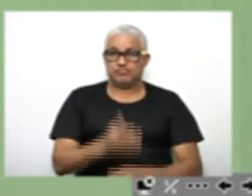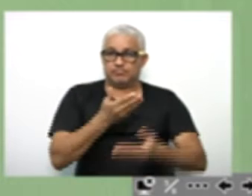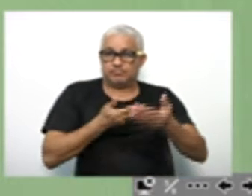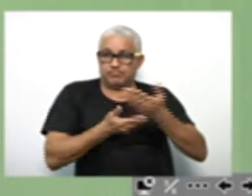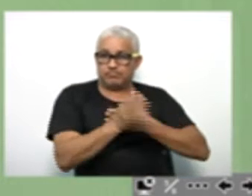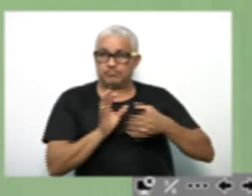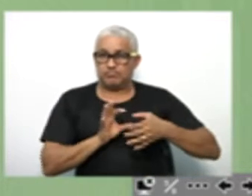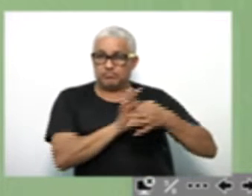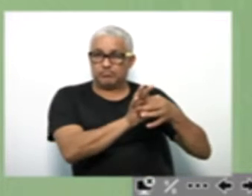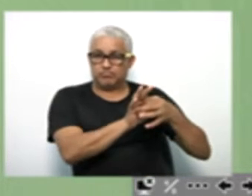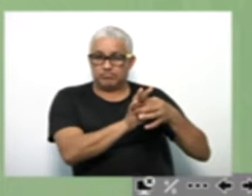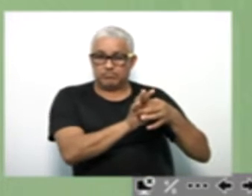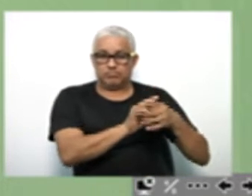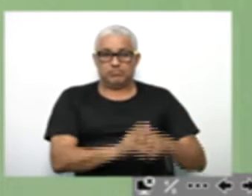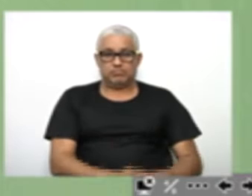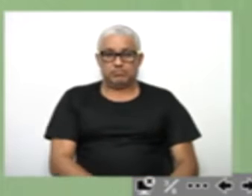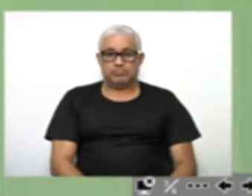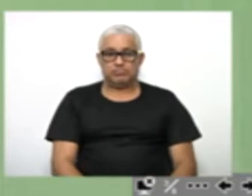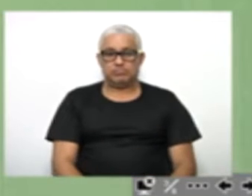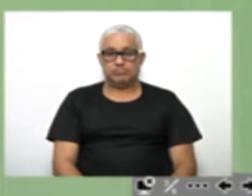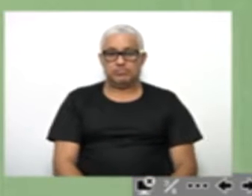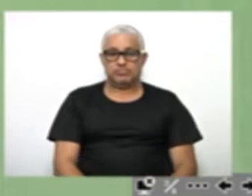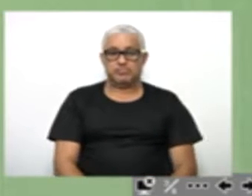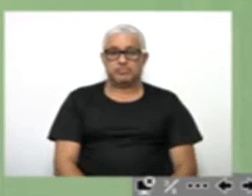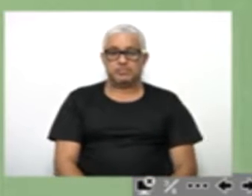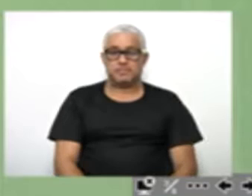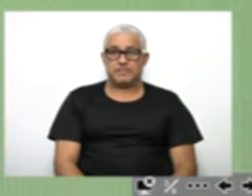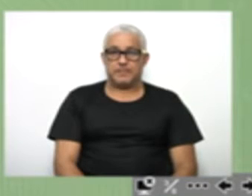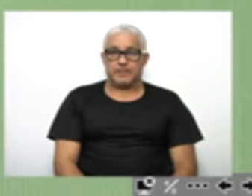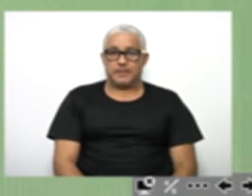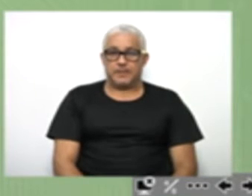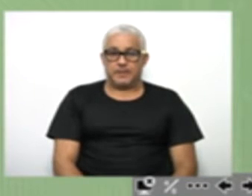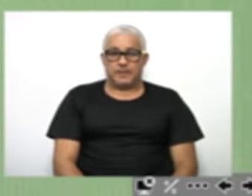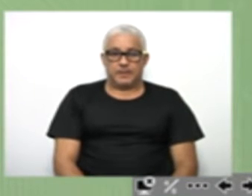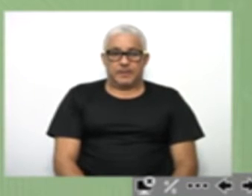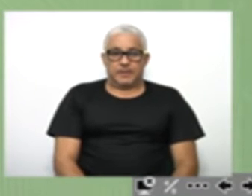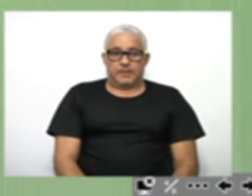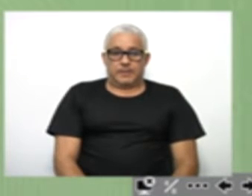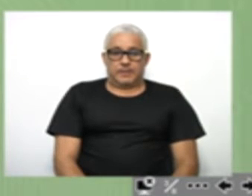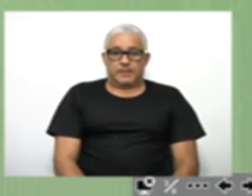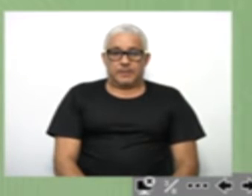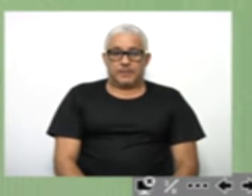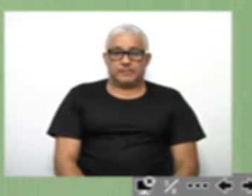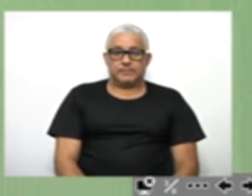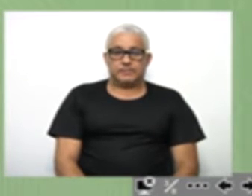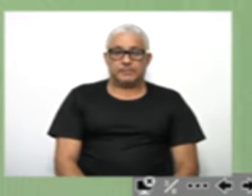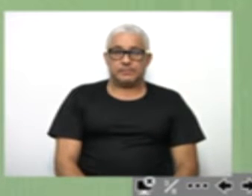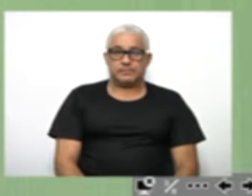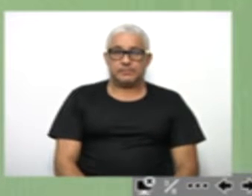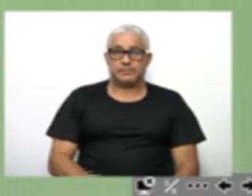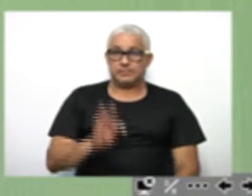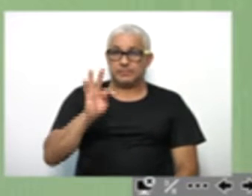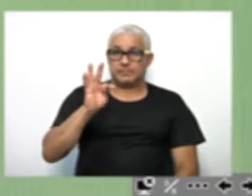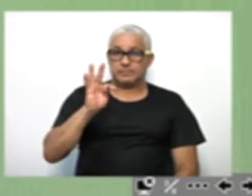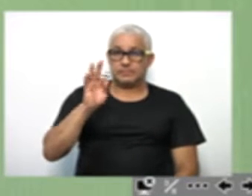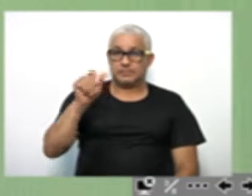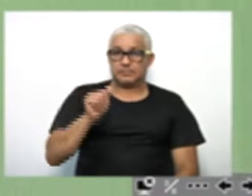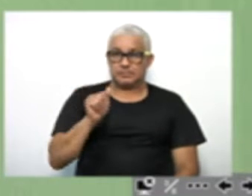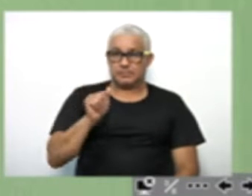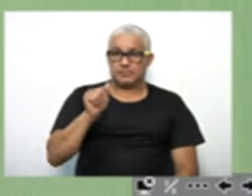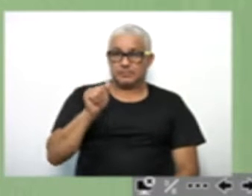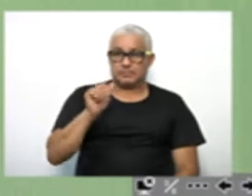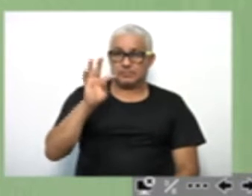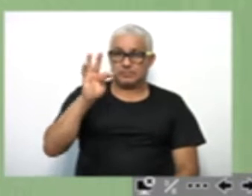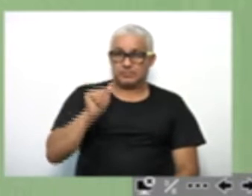relacionado, volta aqui, gente, está relacionado à taxa do DI. Então,